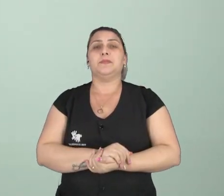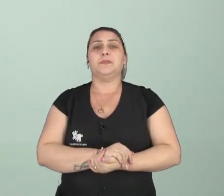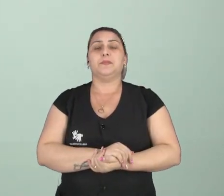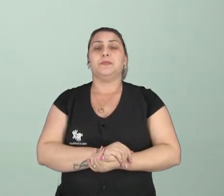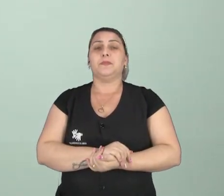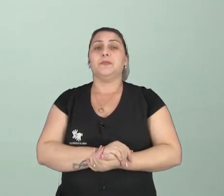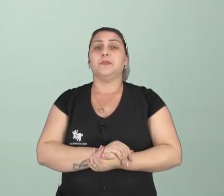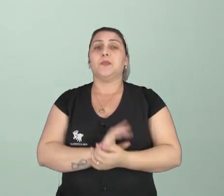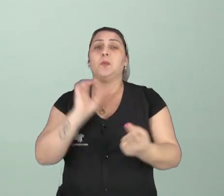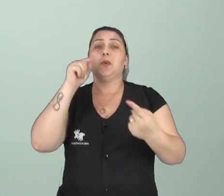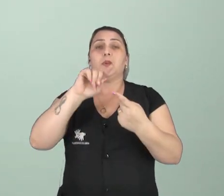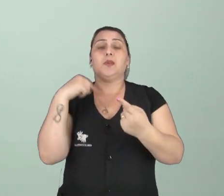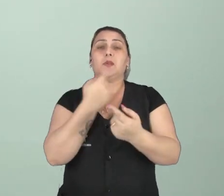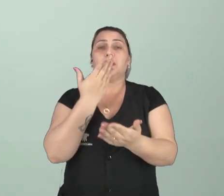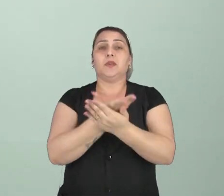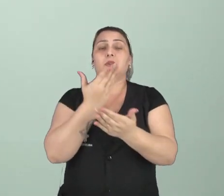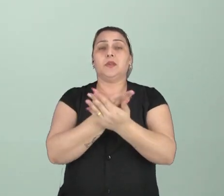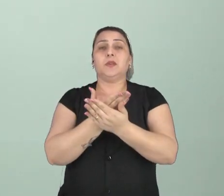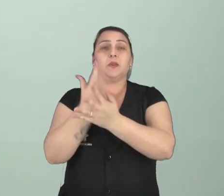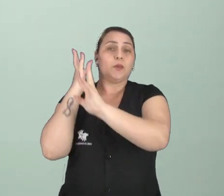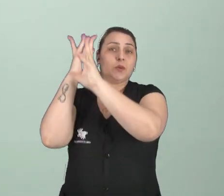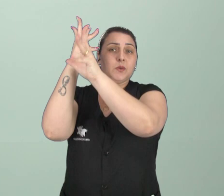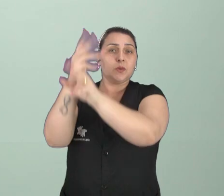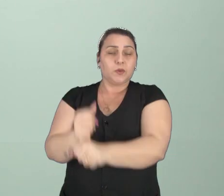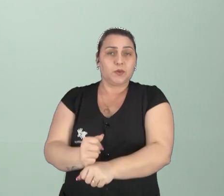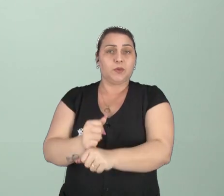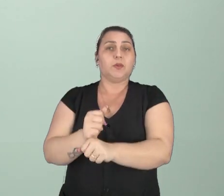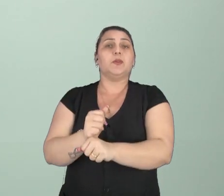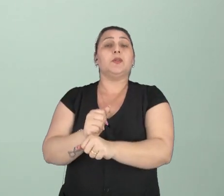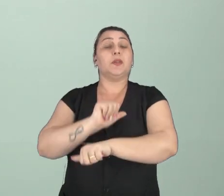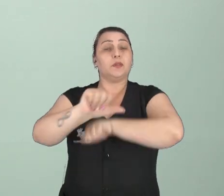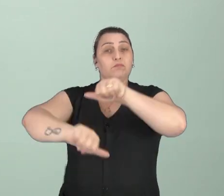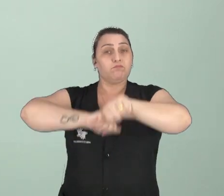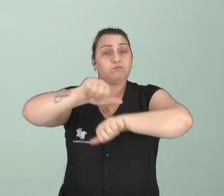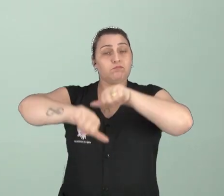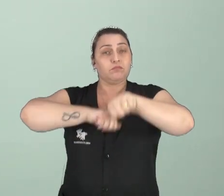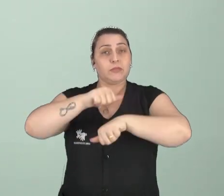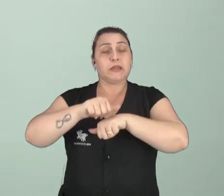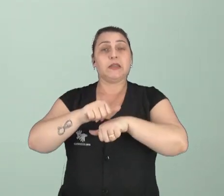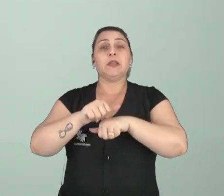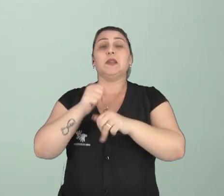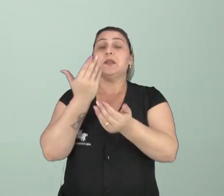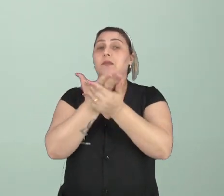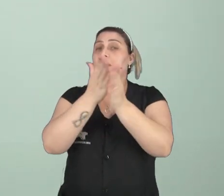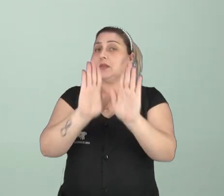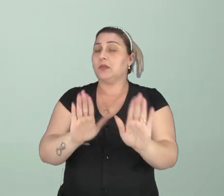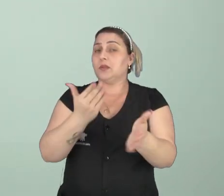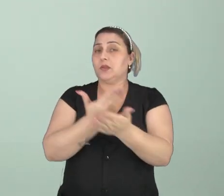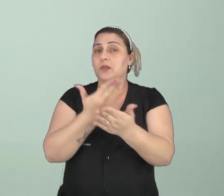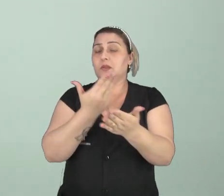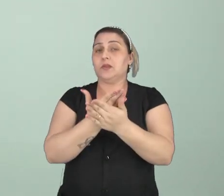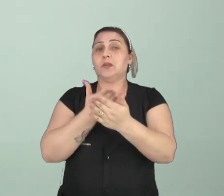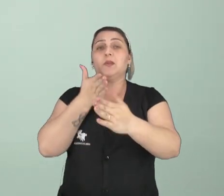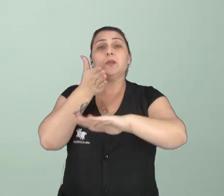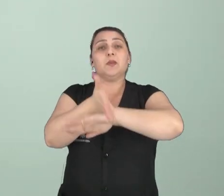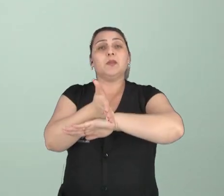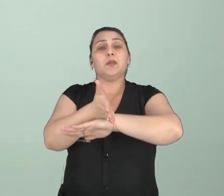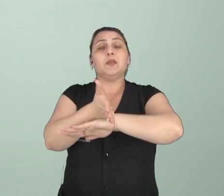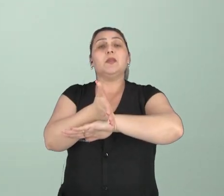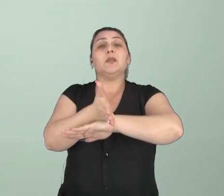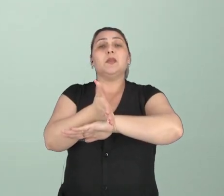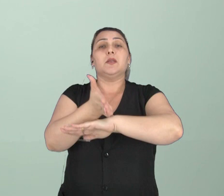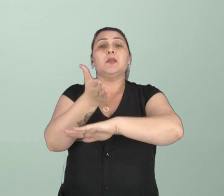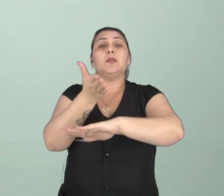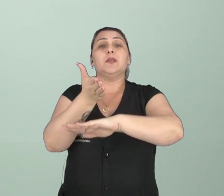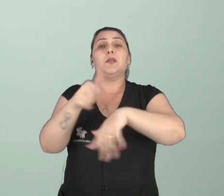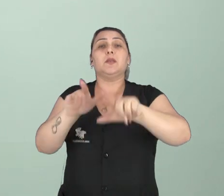esse objetivo da nossa aula, que era estudar um pouco dessas transformações. A gente vai ficando por aqui. Para ter acesso a essa aula na